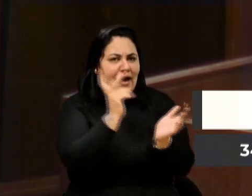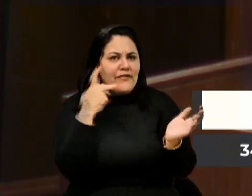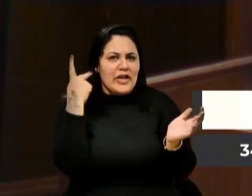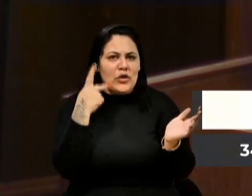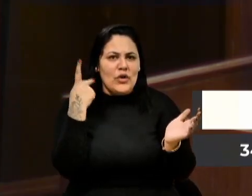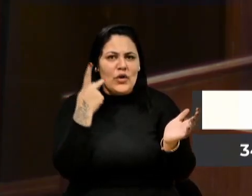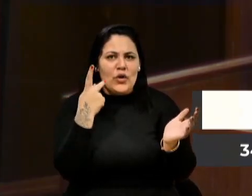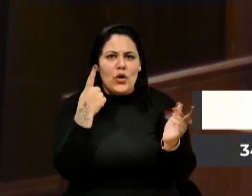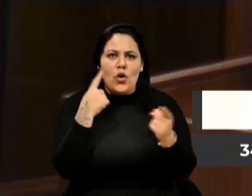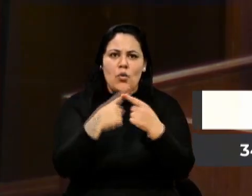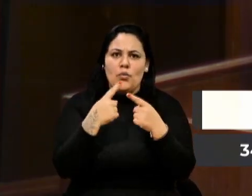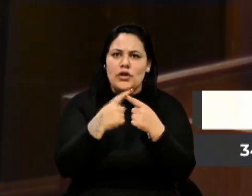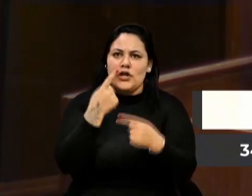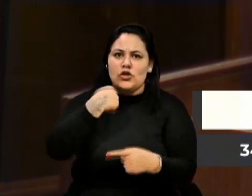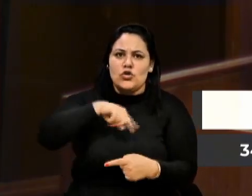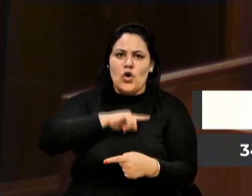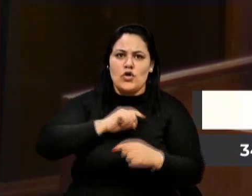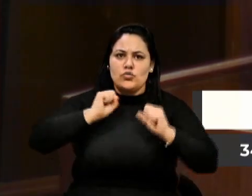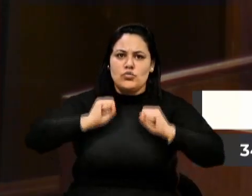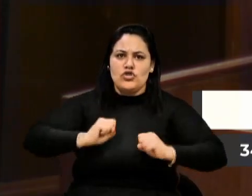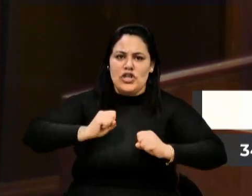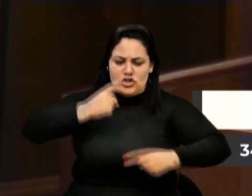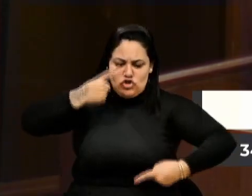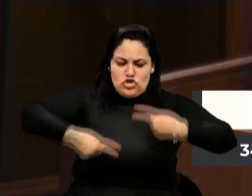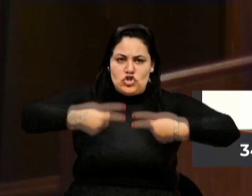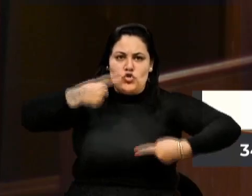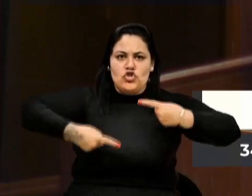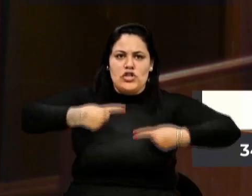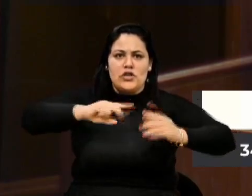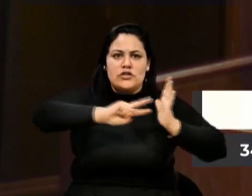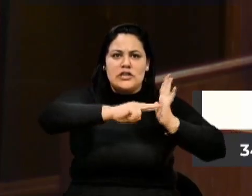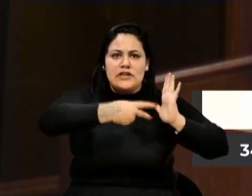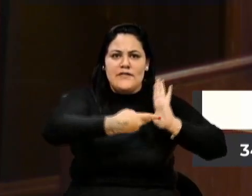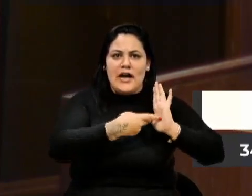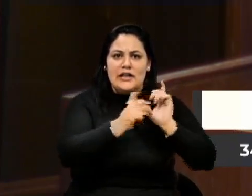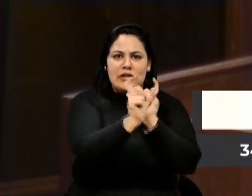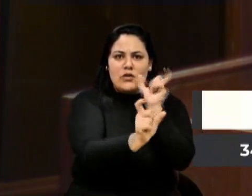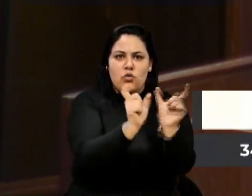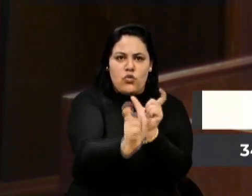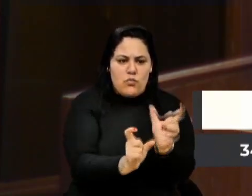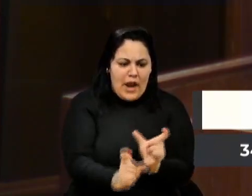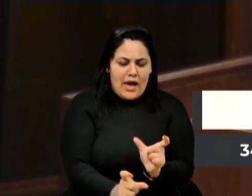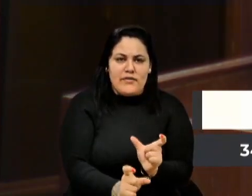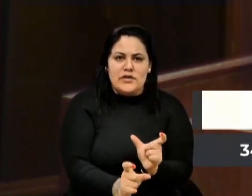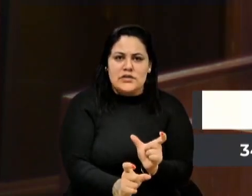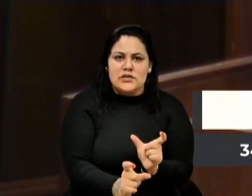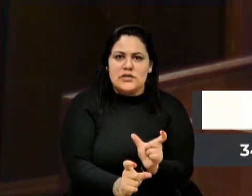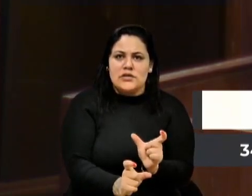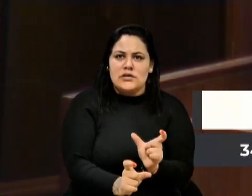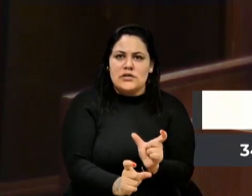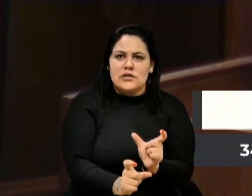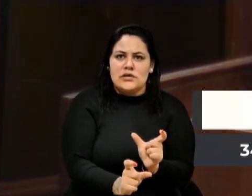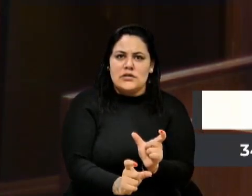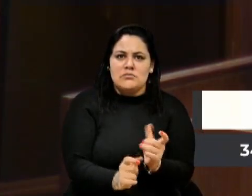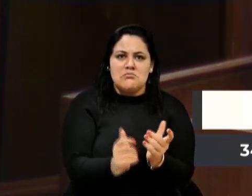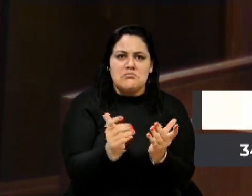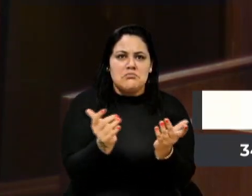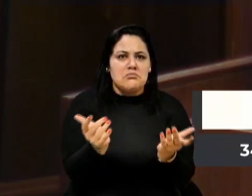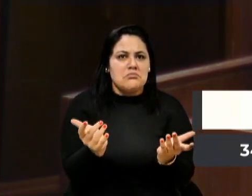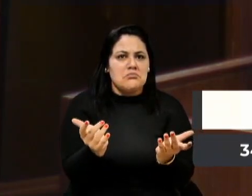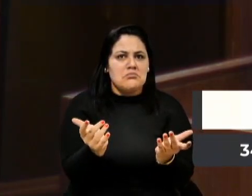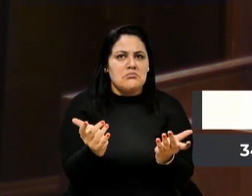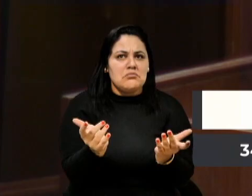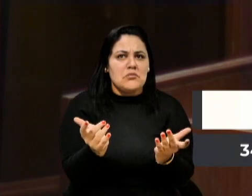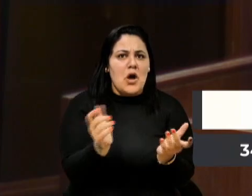gente poderia discutir a etimologia das palavras, os significados objetivos e subjetivos, e isso pode abrir precedentes para